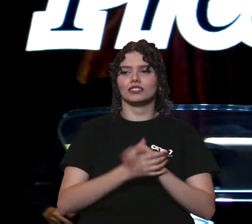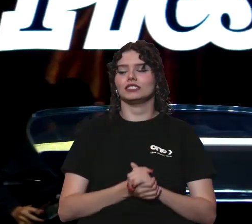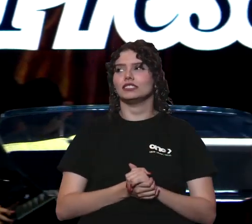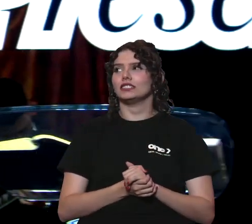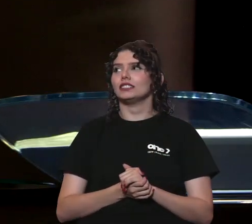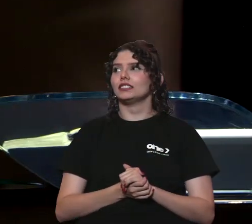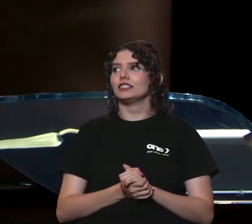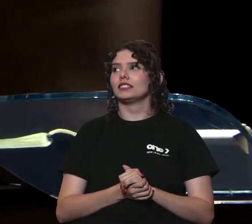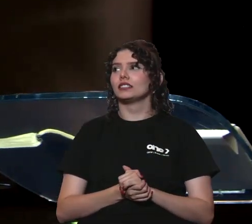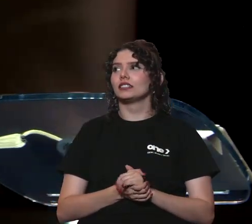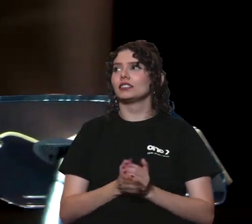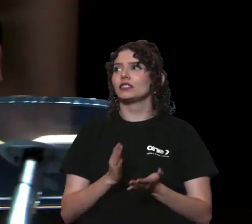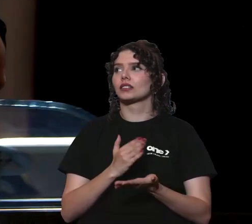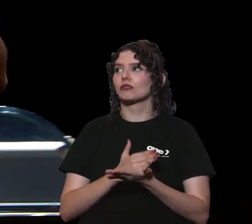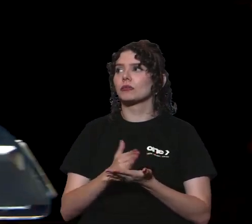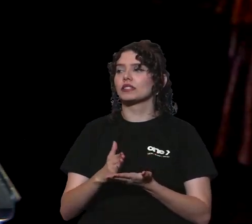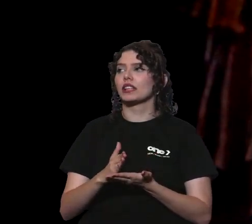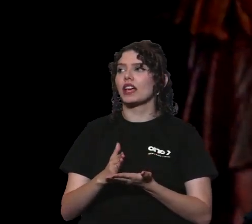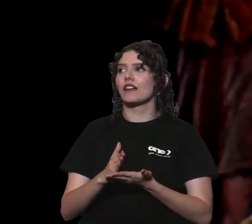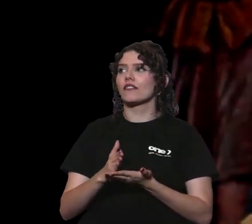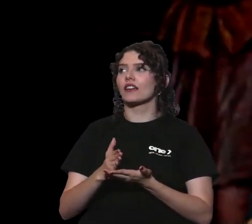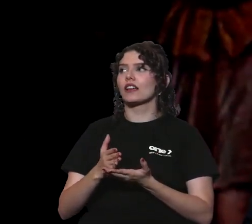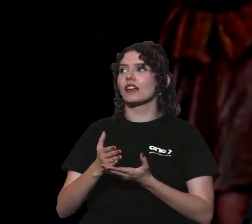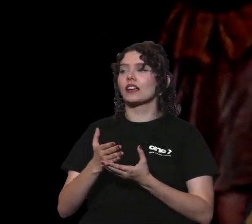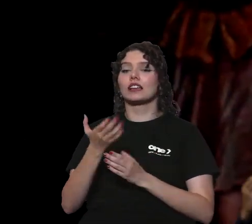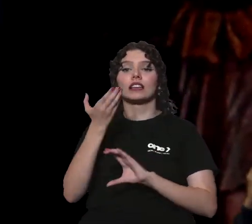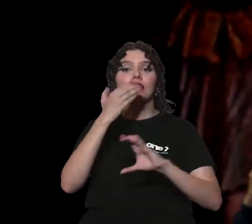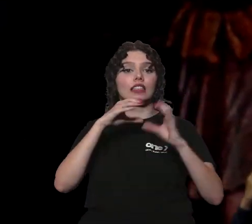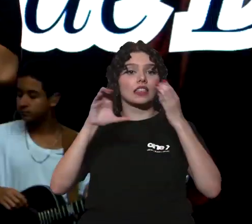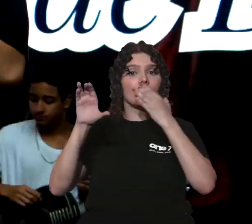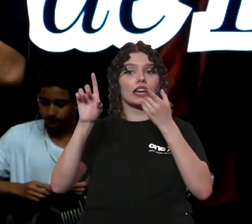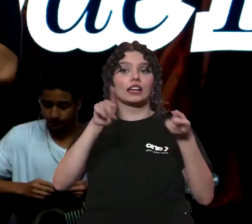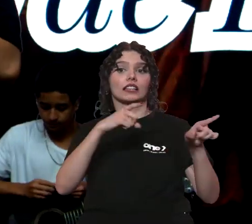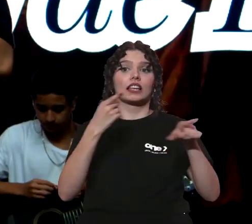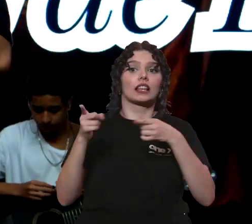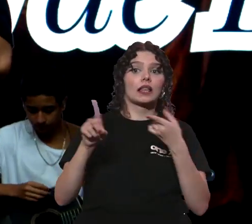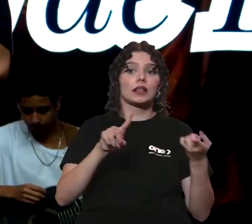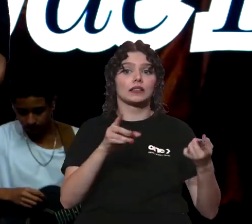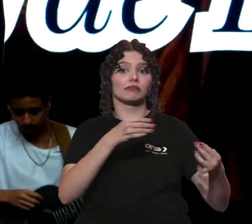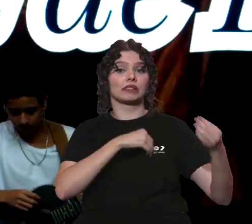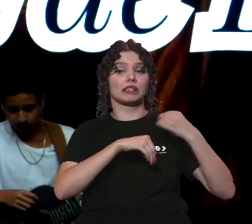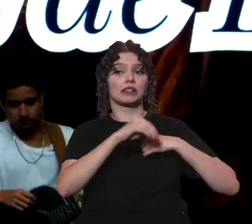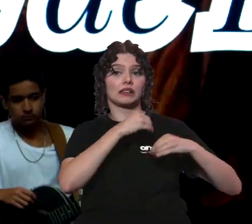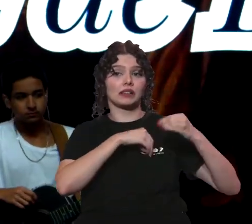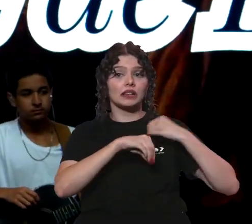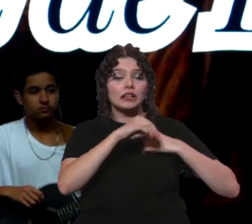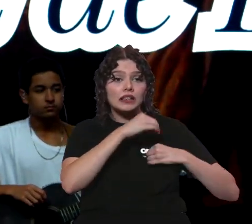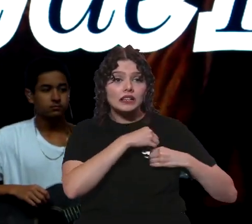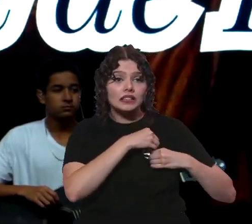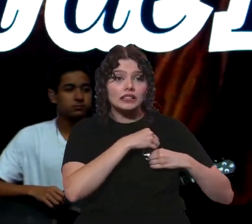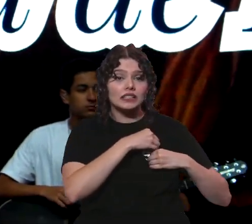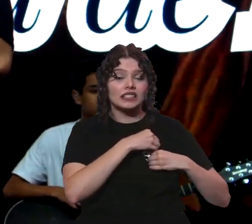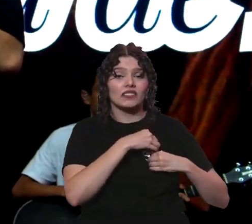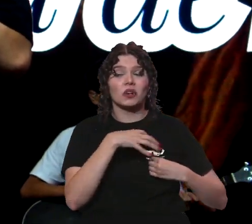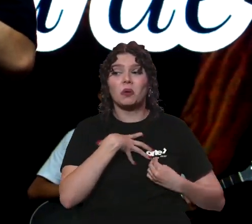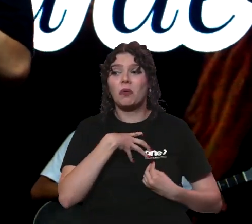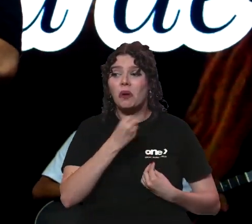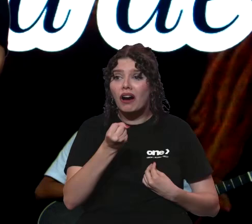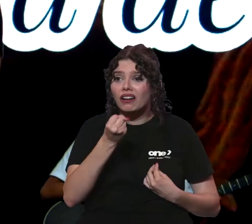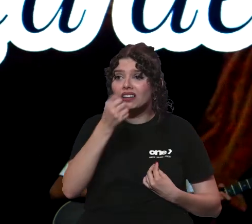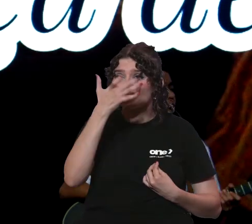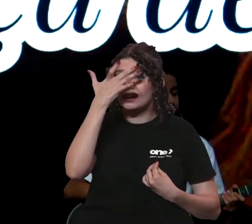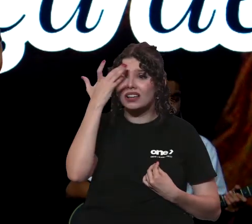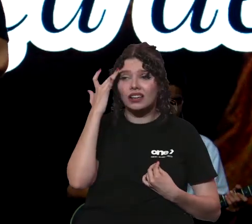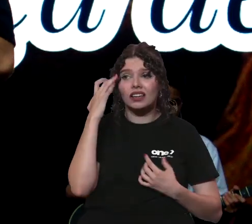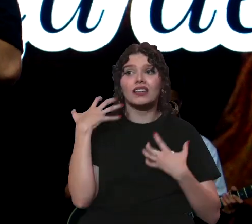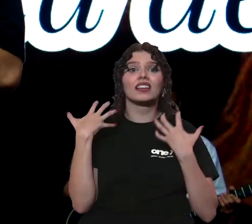e ficava cantando aquele rock enquanto ele estava virado. Ele estava pecando, ele estava com raiva das pessoas. Ele